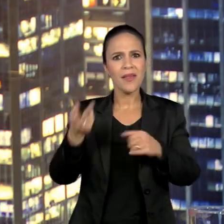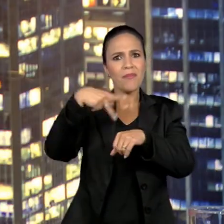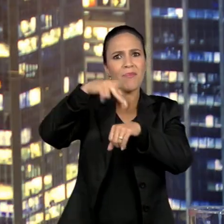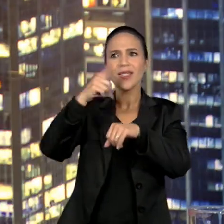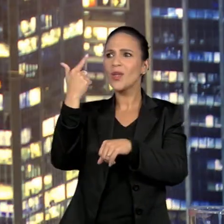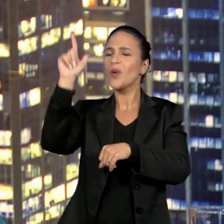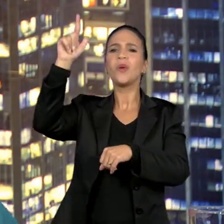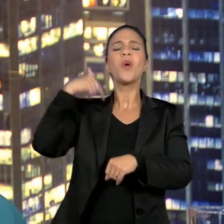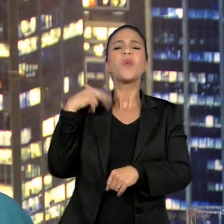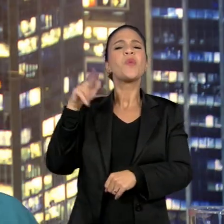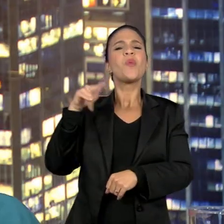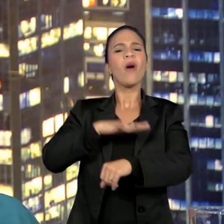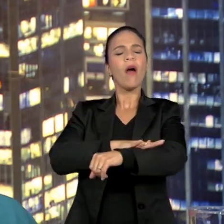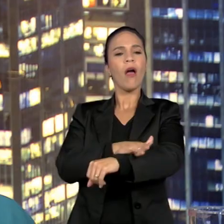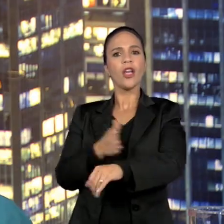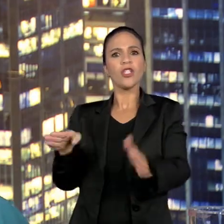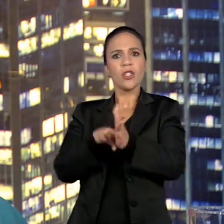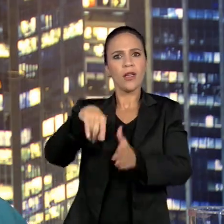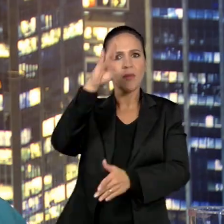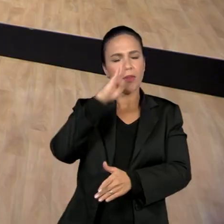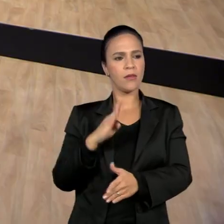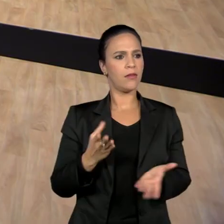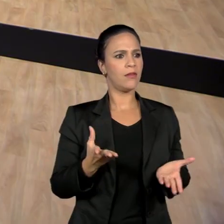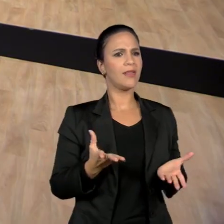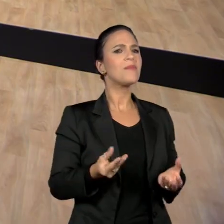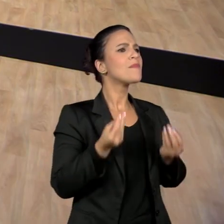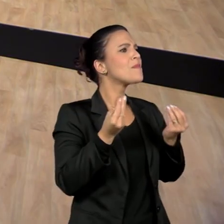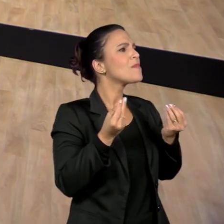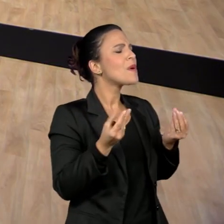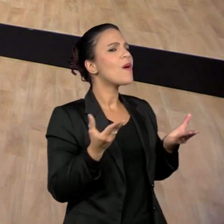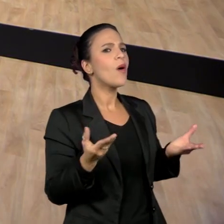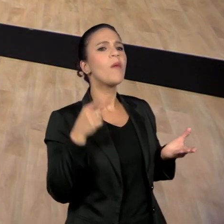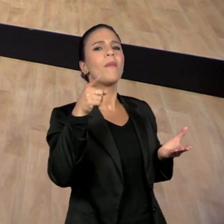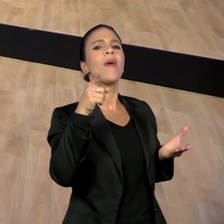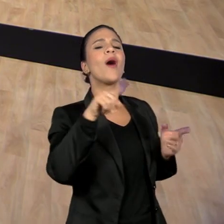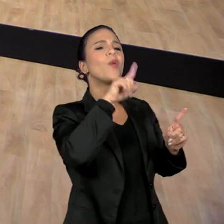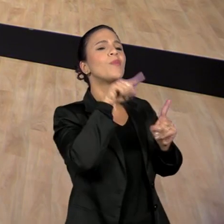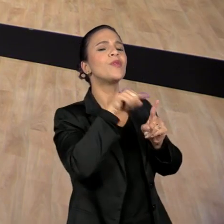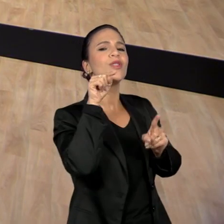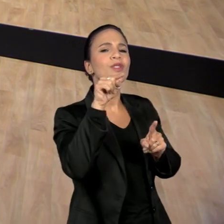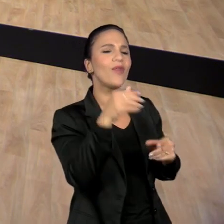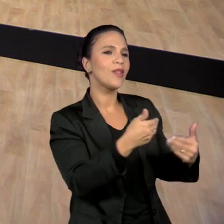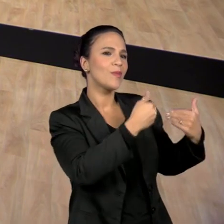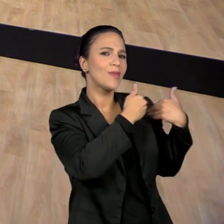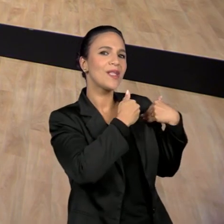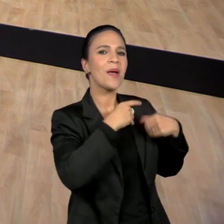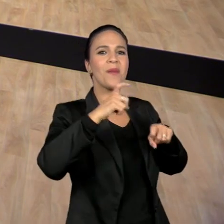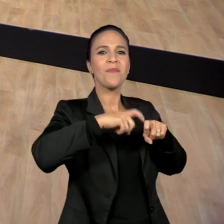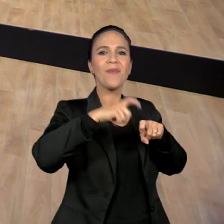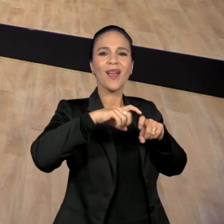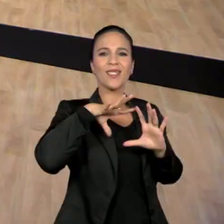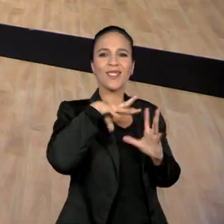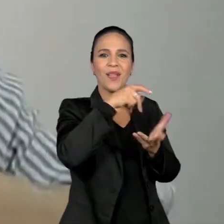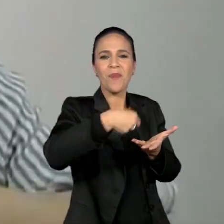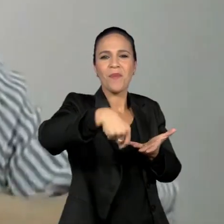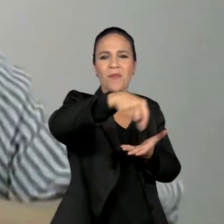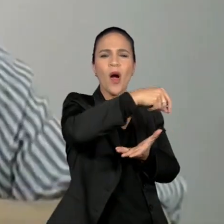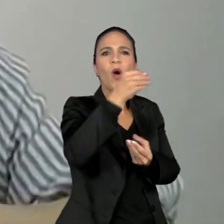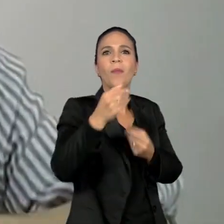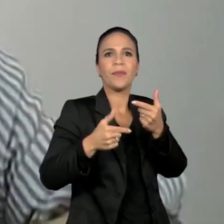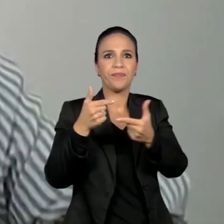já ouvi relatos de refugiados que chegam de alguns países africanos, por exemplo, República Democrática do